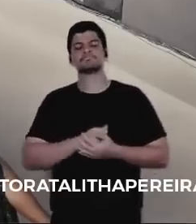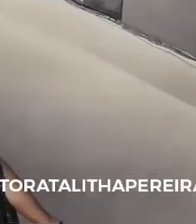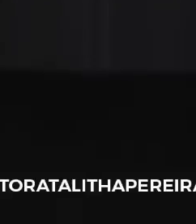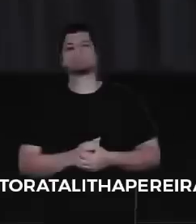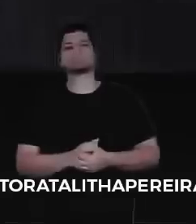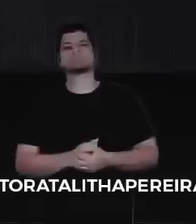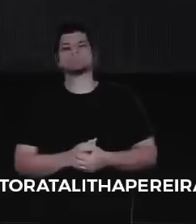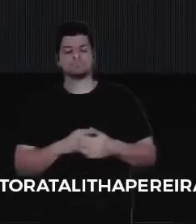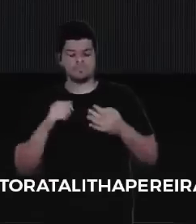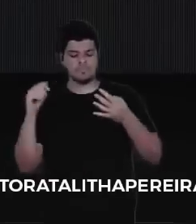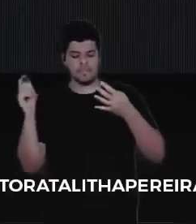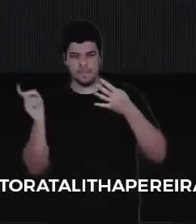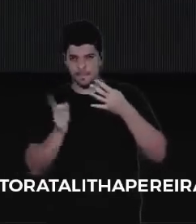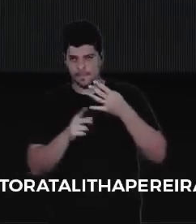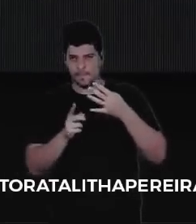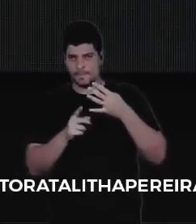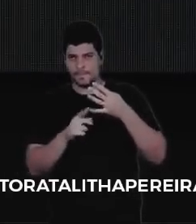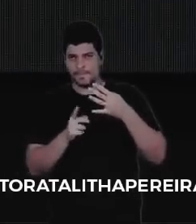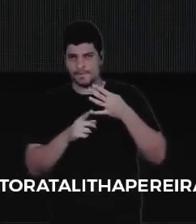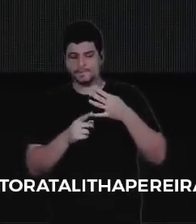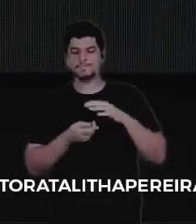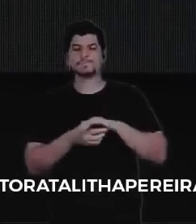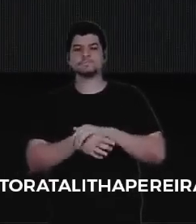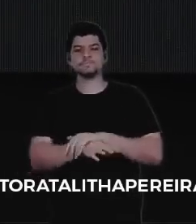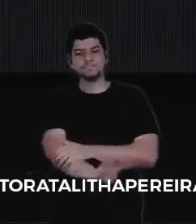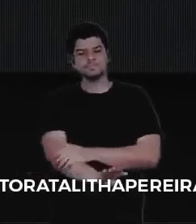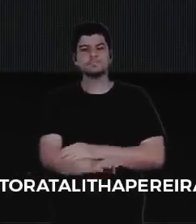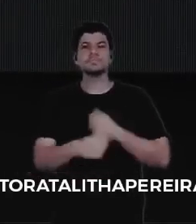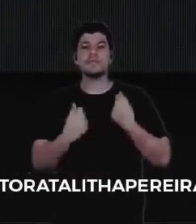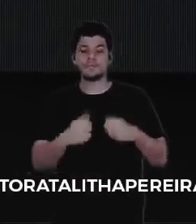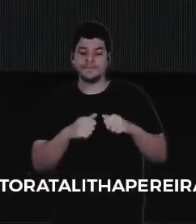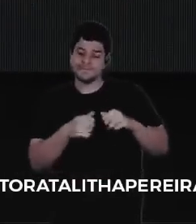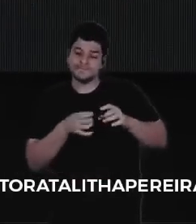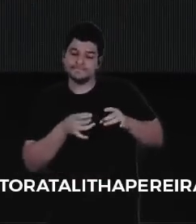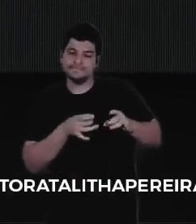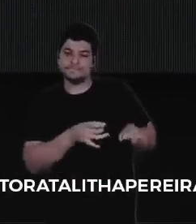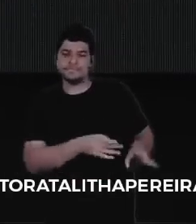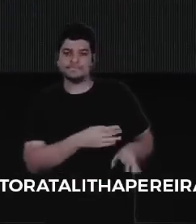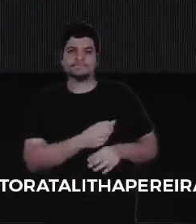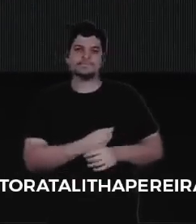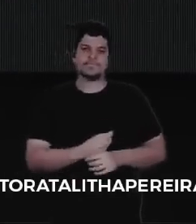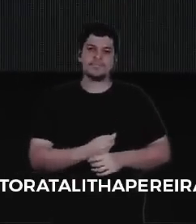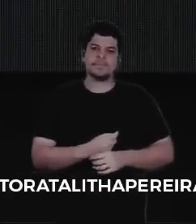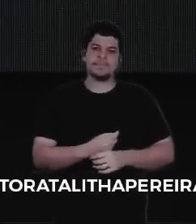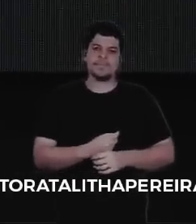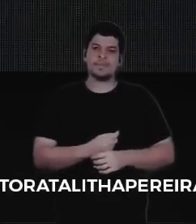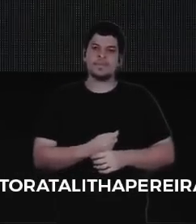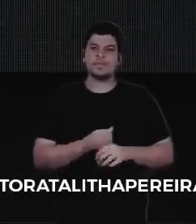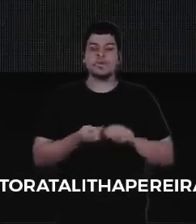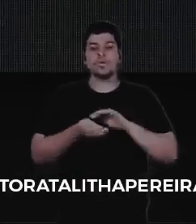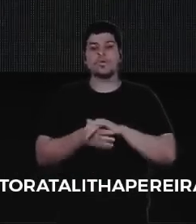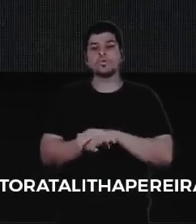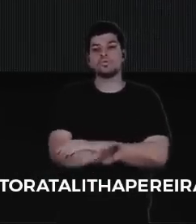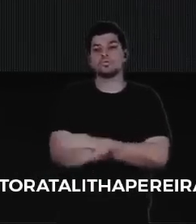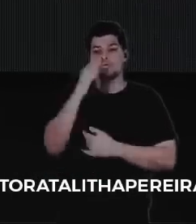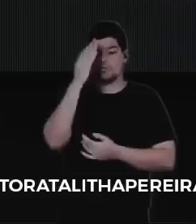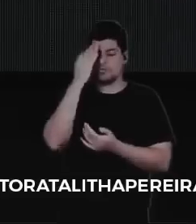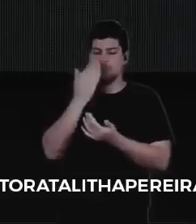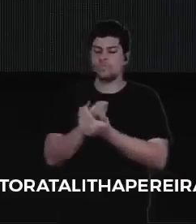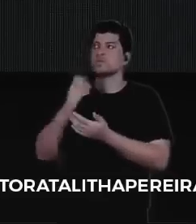E em último lugar, um hábito que a gente tem que arrancar da nossa vida, o hábito da falta de confiança em